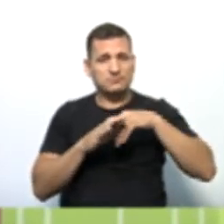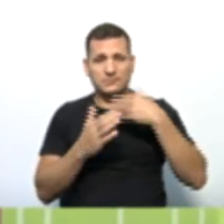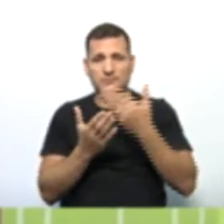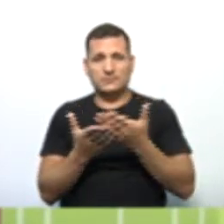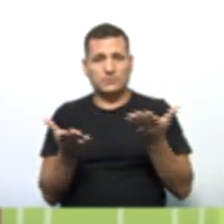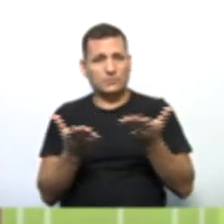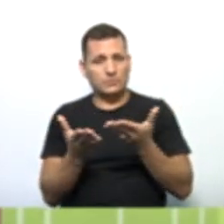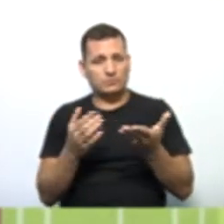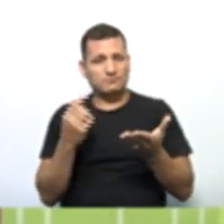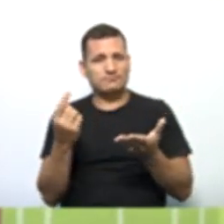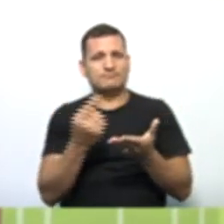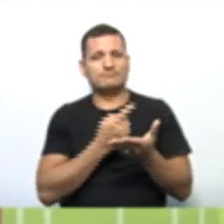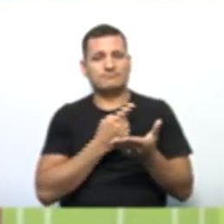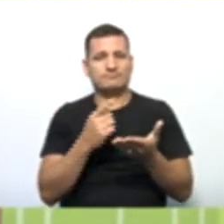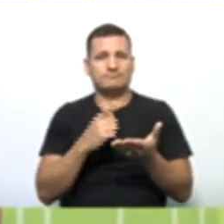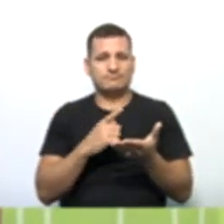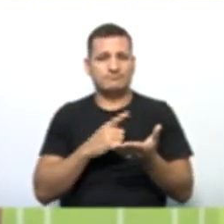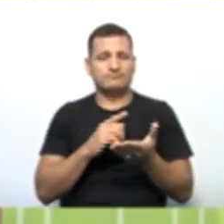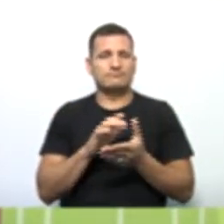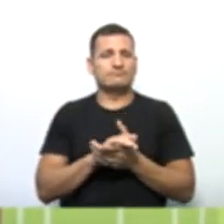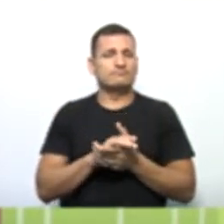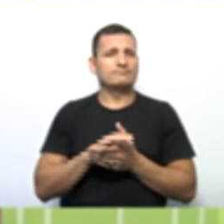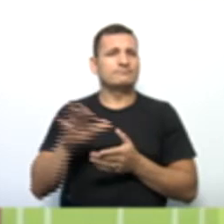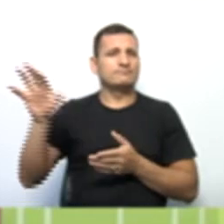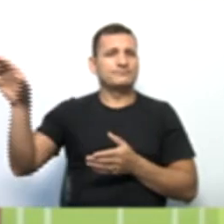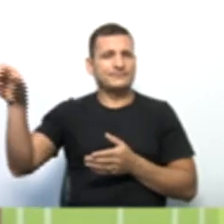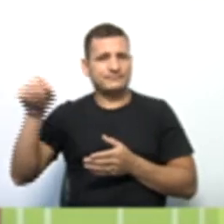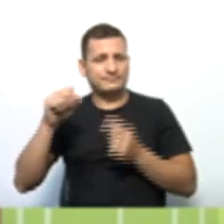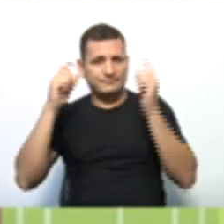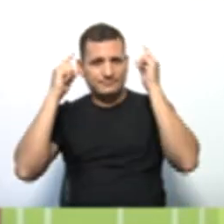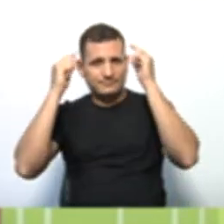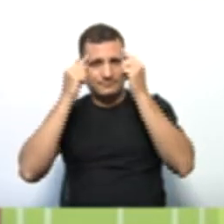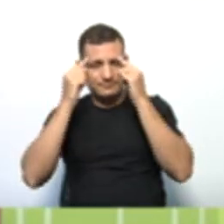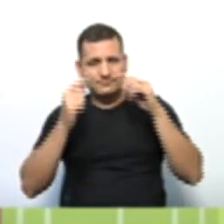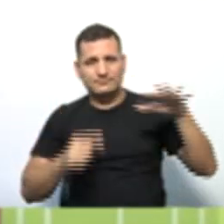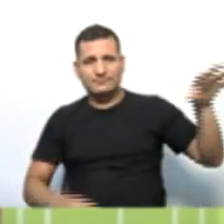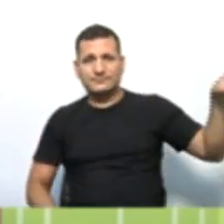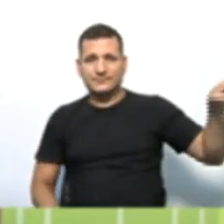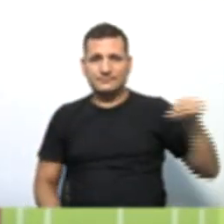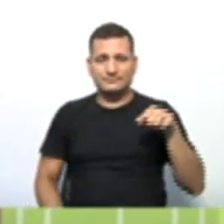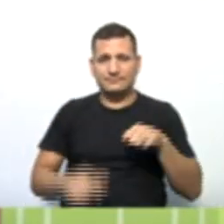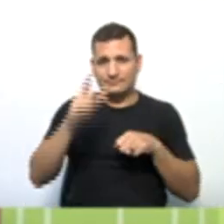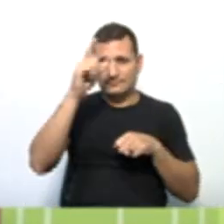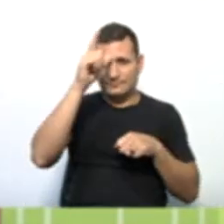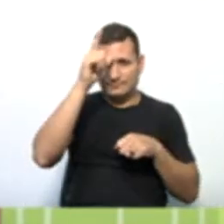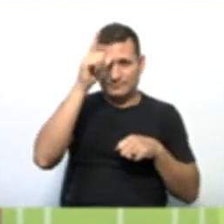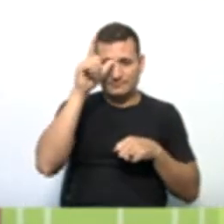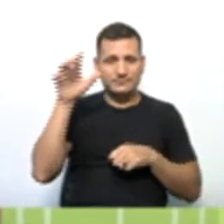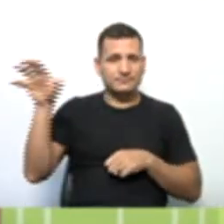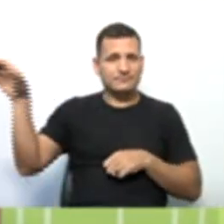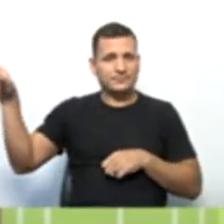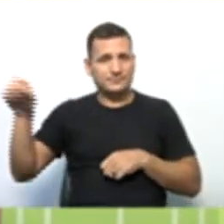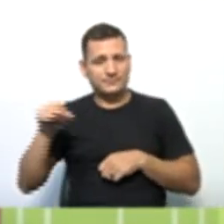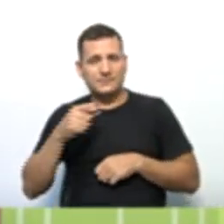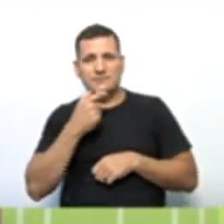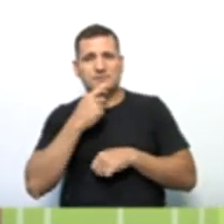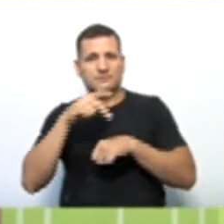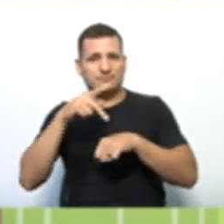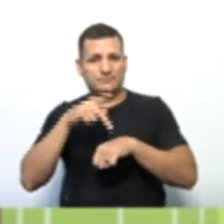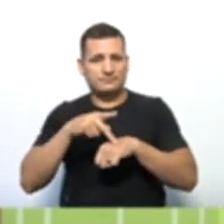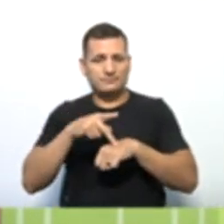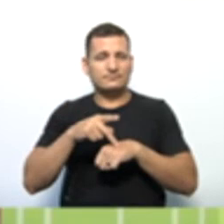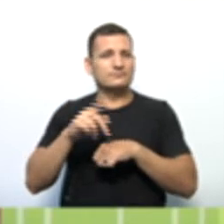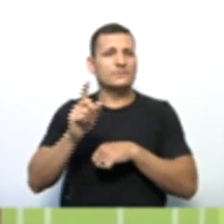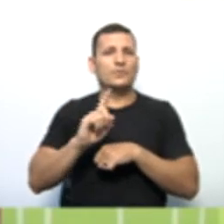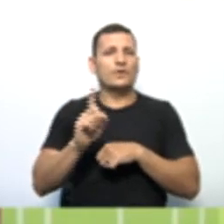moral. Quando a gente foi lá buscar na Grécia, quando a gente foi lá na Alemanha buscar o Kant, na Inglaterra com os utilitaristas, a gente não